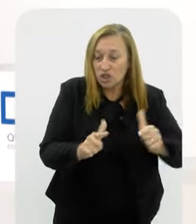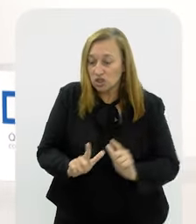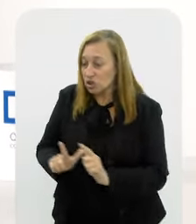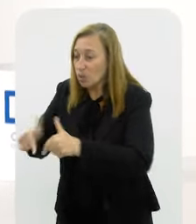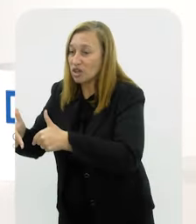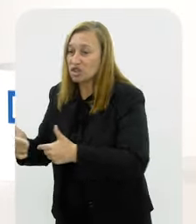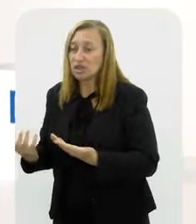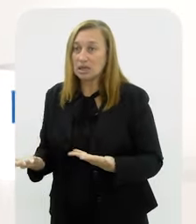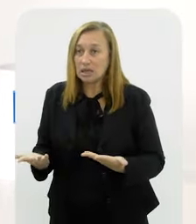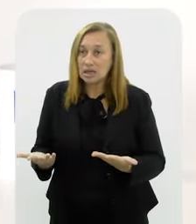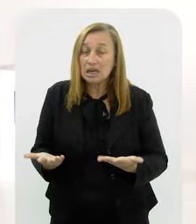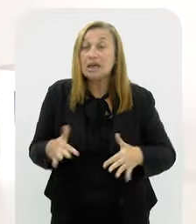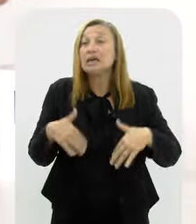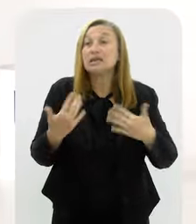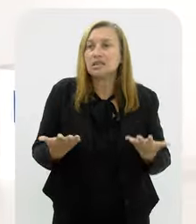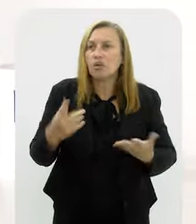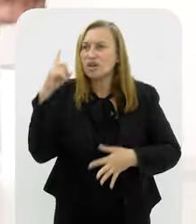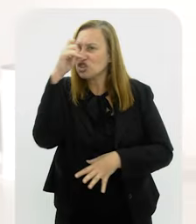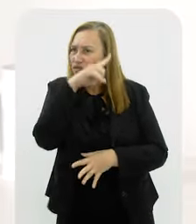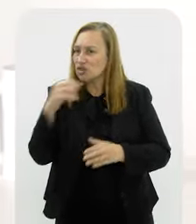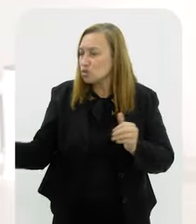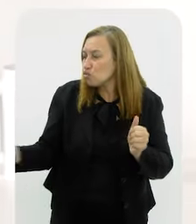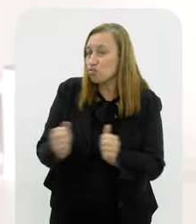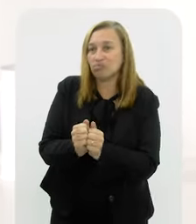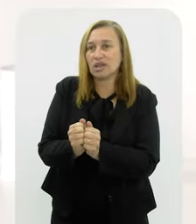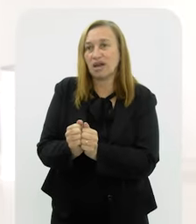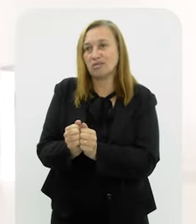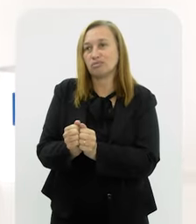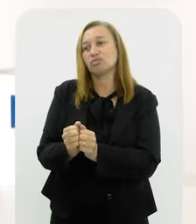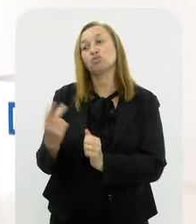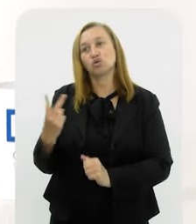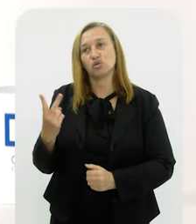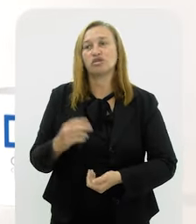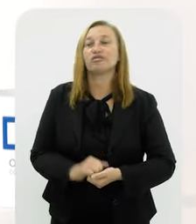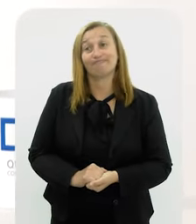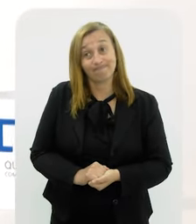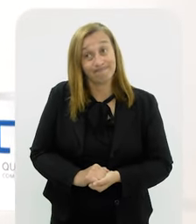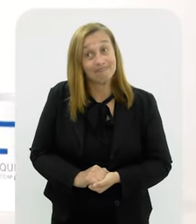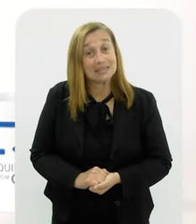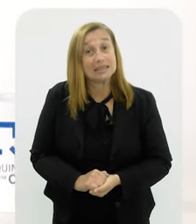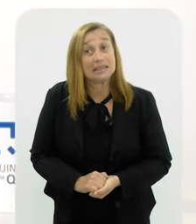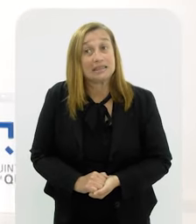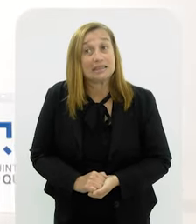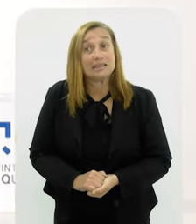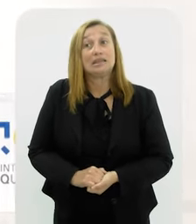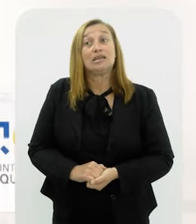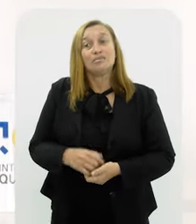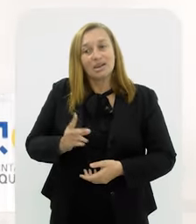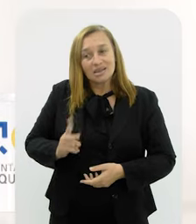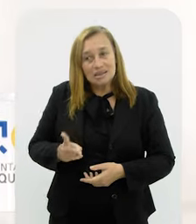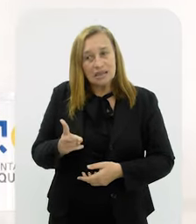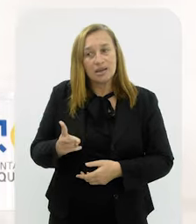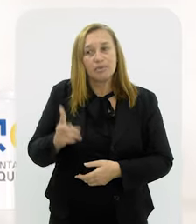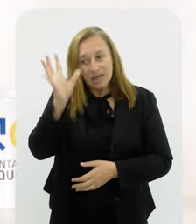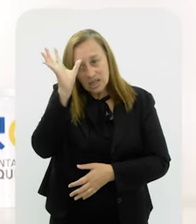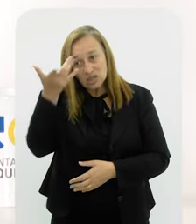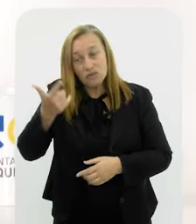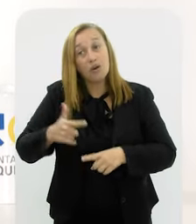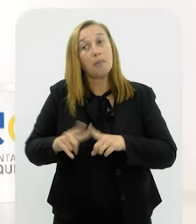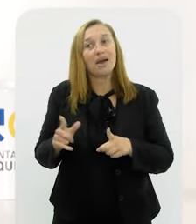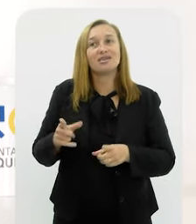uma parte assim, outra parte... Cara, então, é difícil juntar os dois. Mas sempre se chegou a uma conclusão,